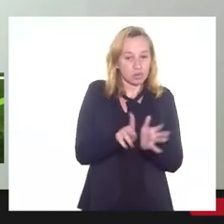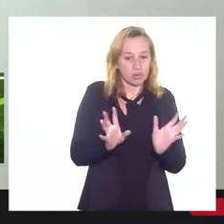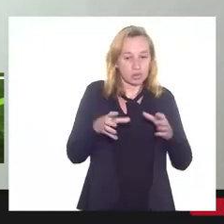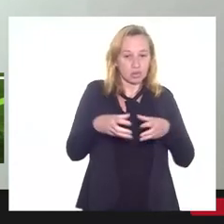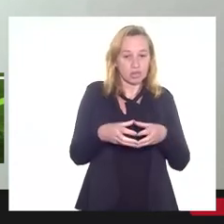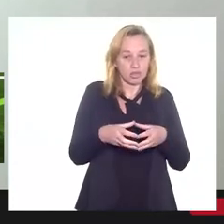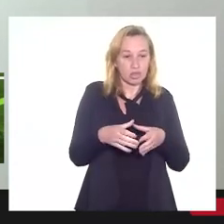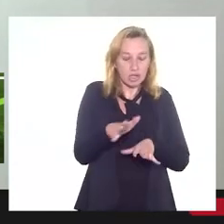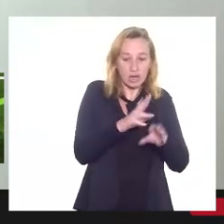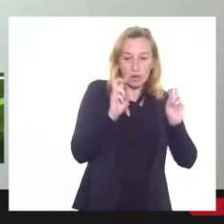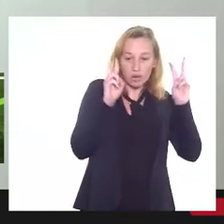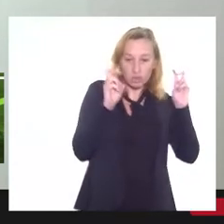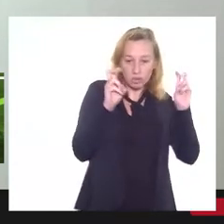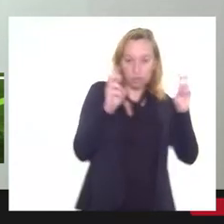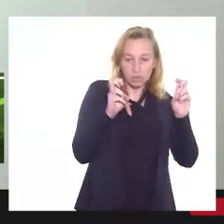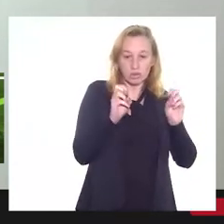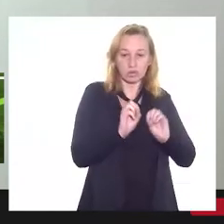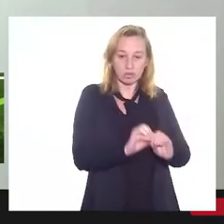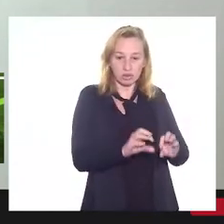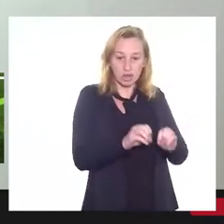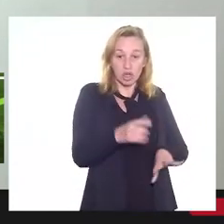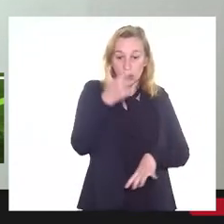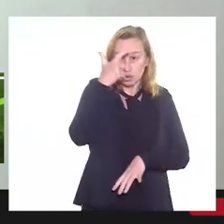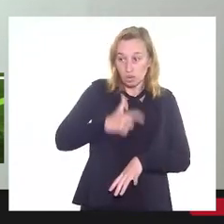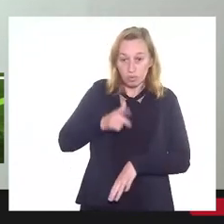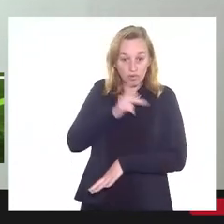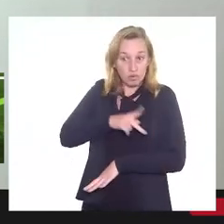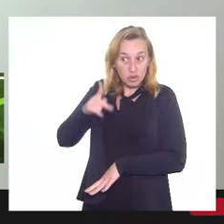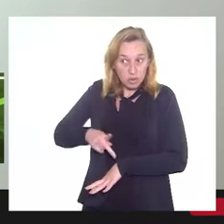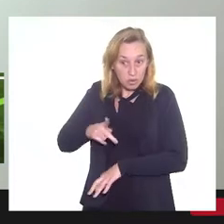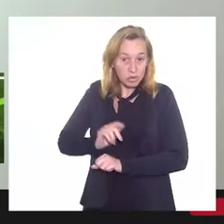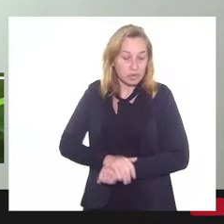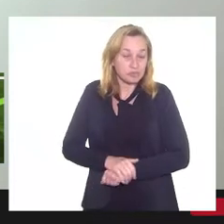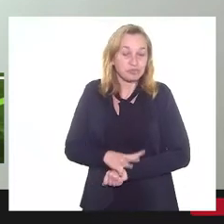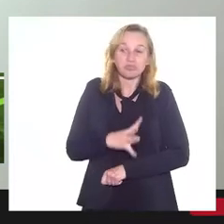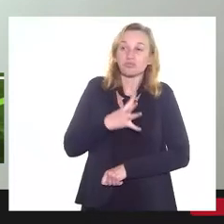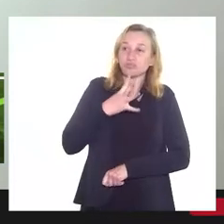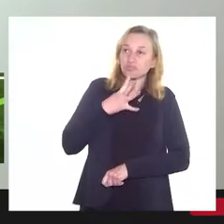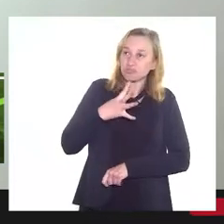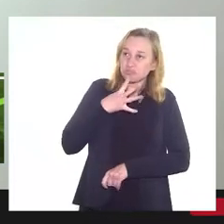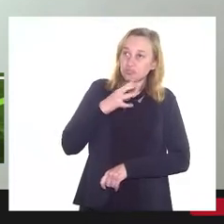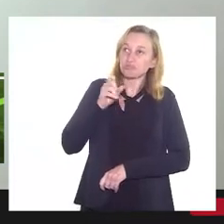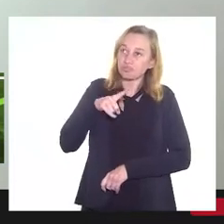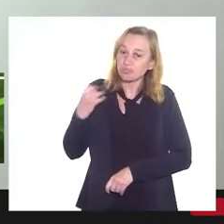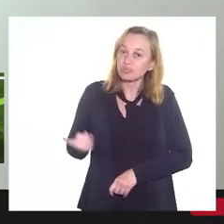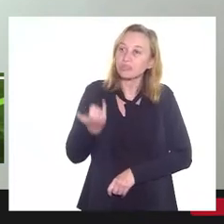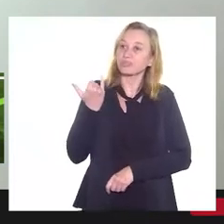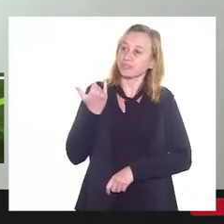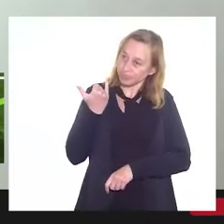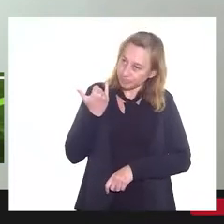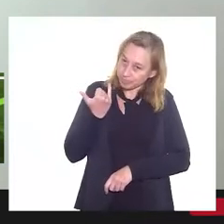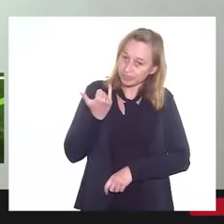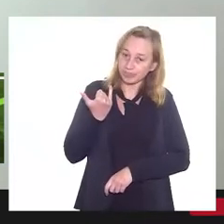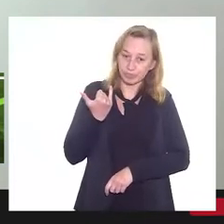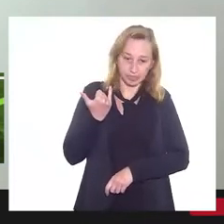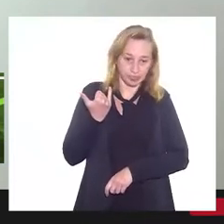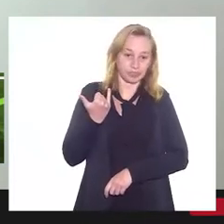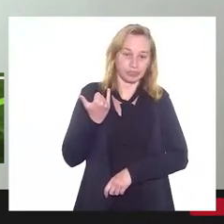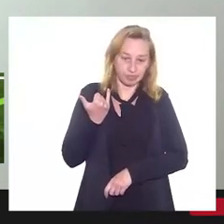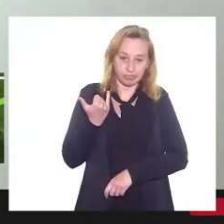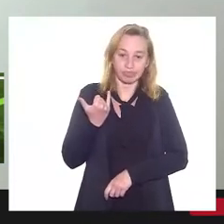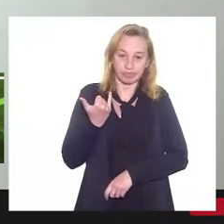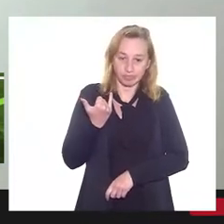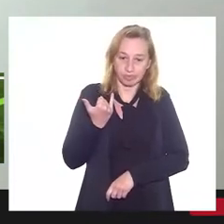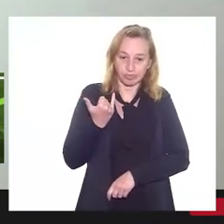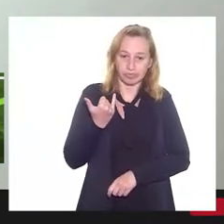Educacional Eu Sou professora sou pedagoga ou o conhecimento é importantíssimo entender Quem deve tem